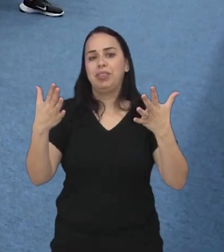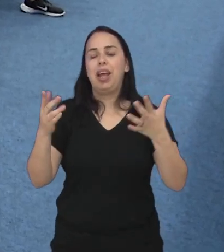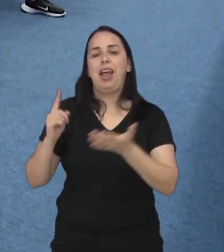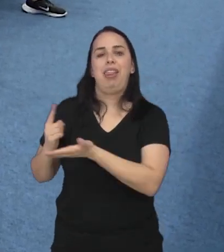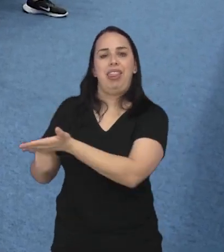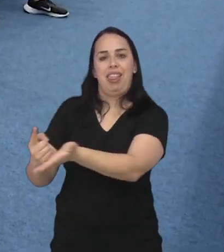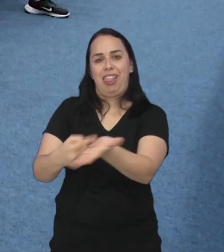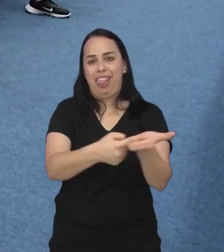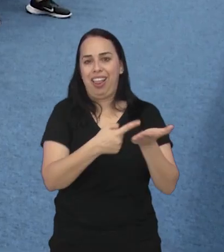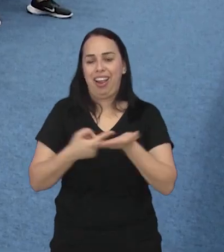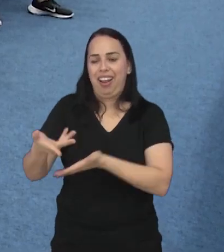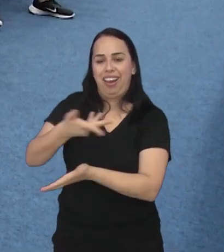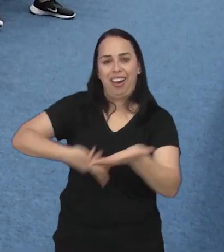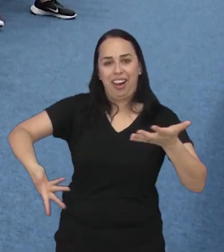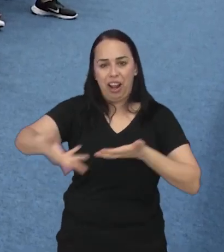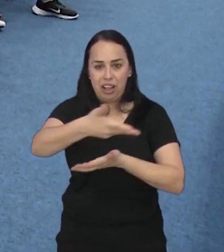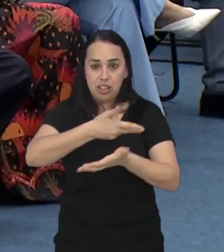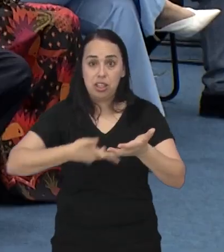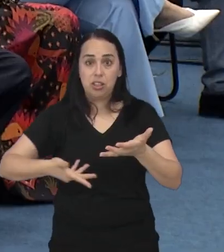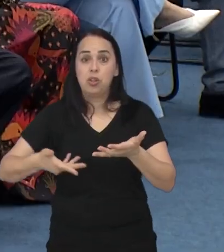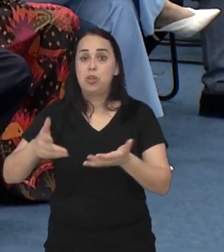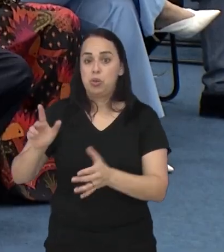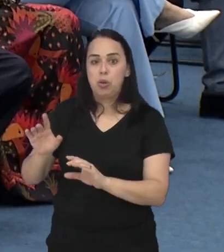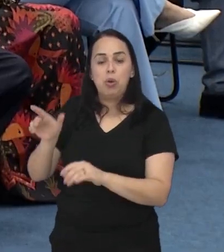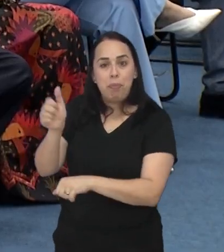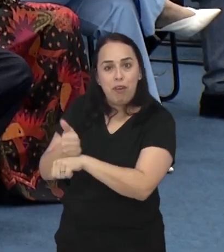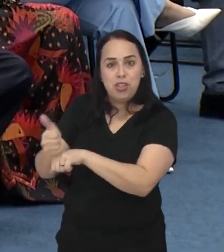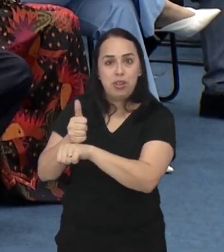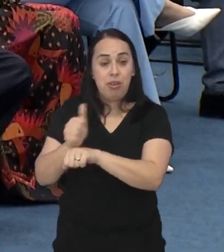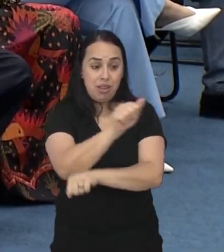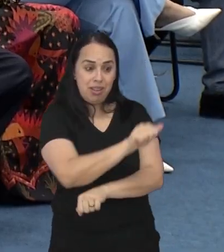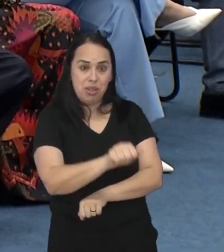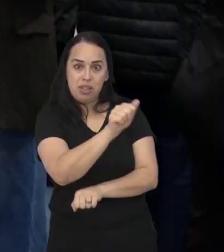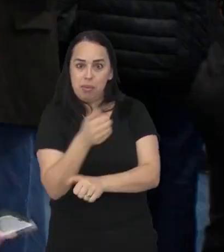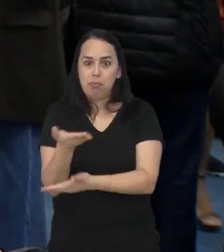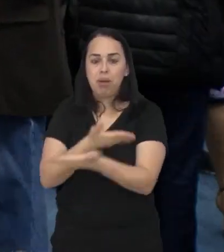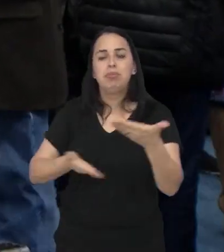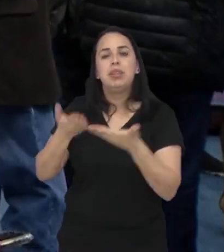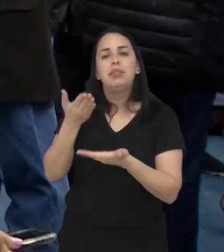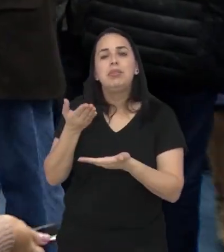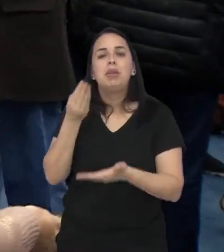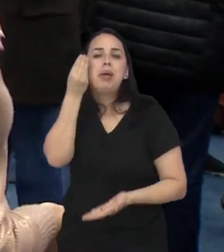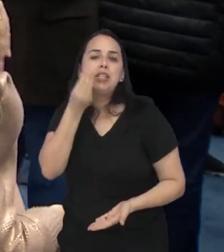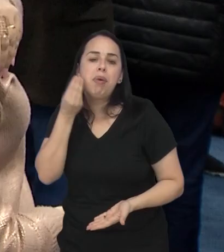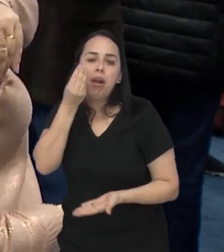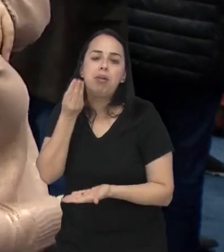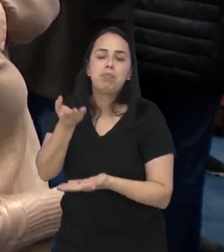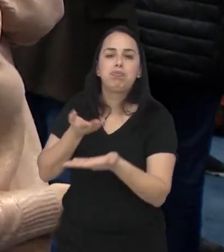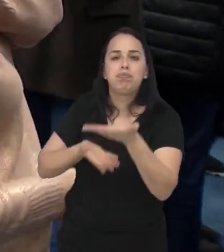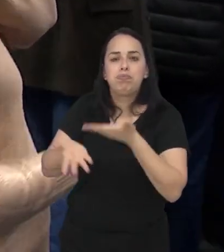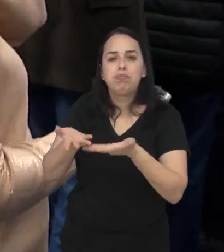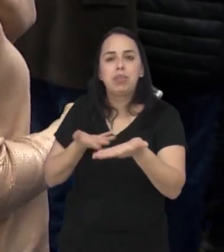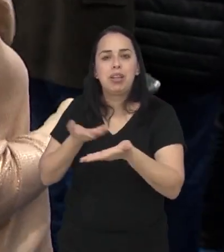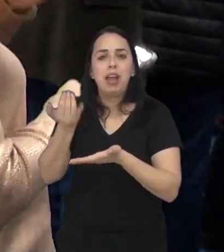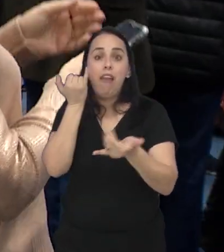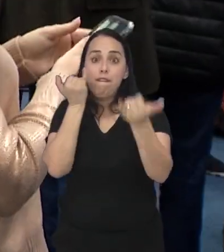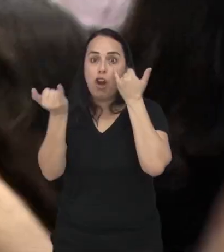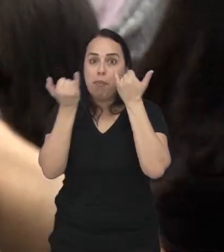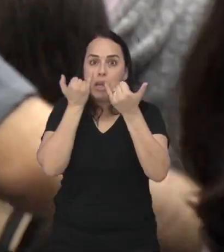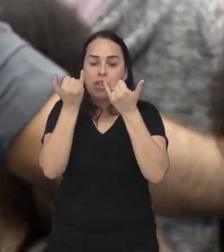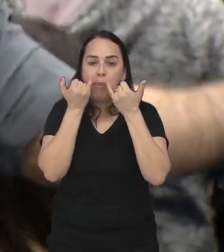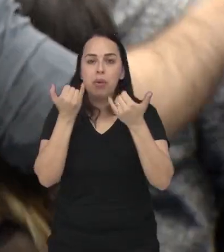objetivos do evento é promover o network entre os síndicos e associações, uma oportunidade para trocar